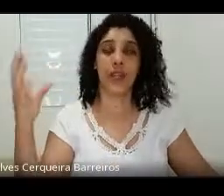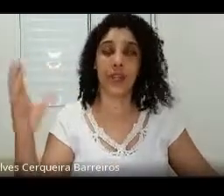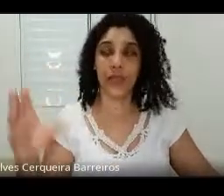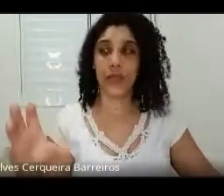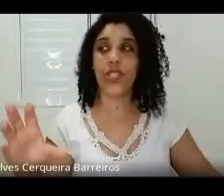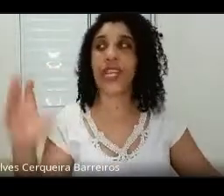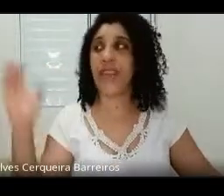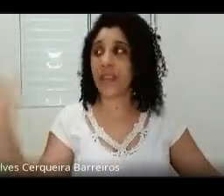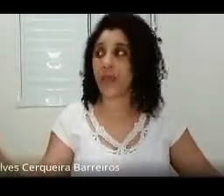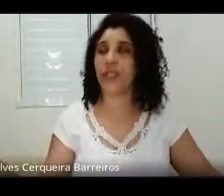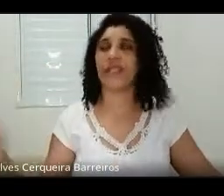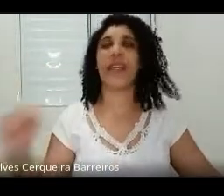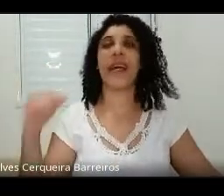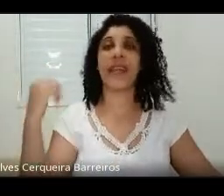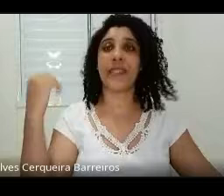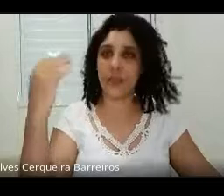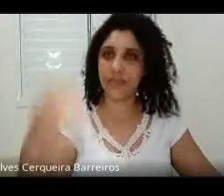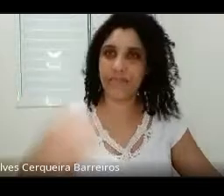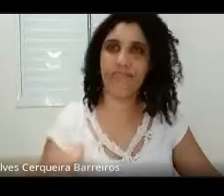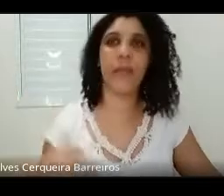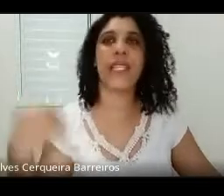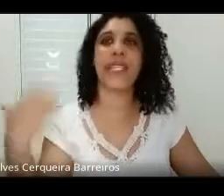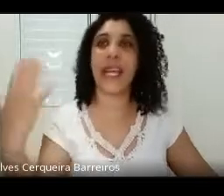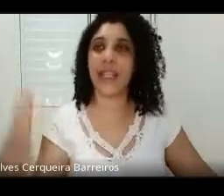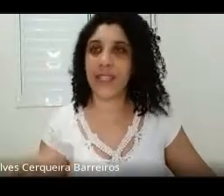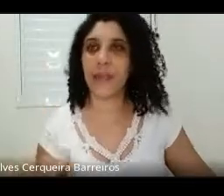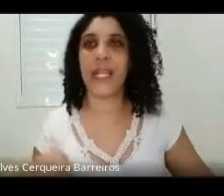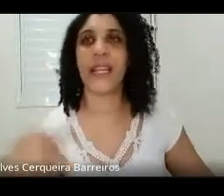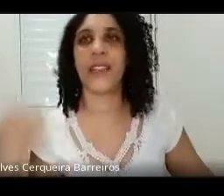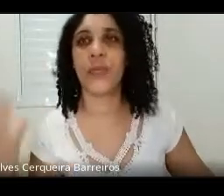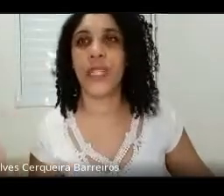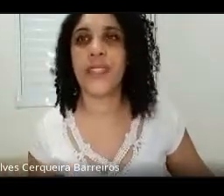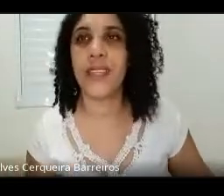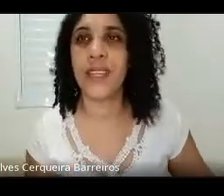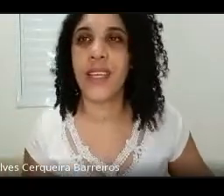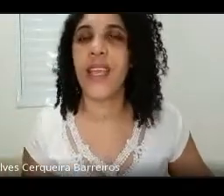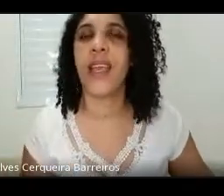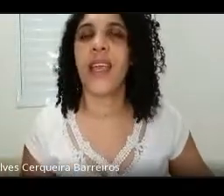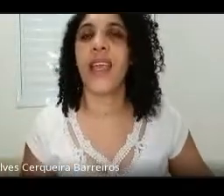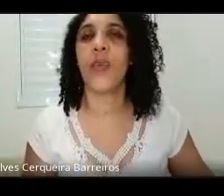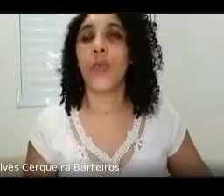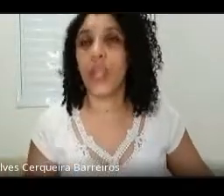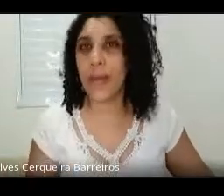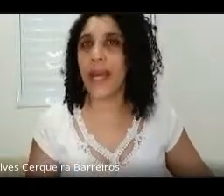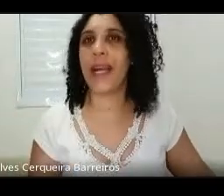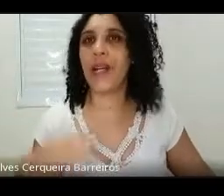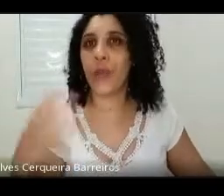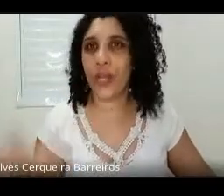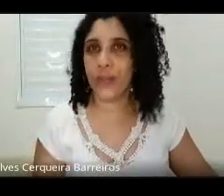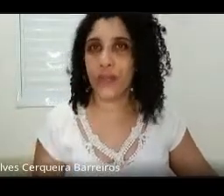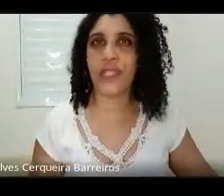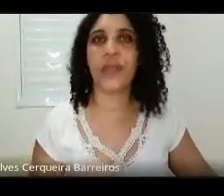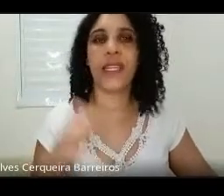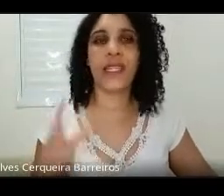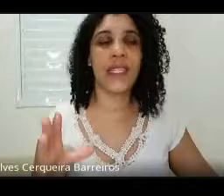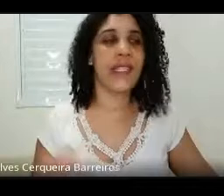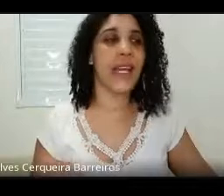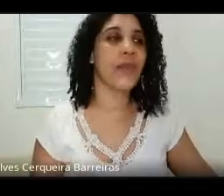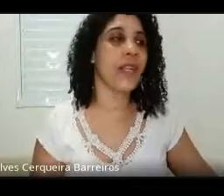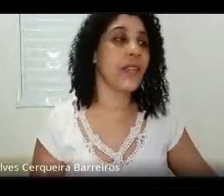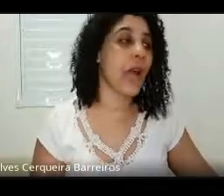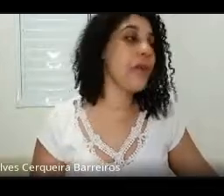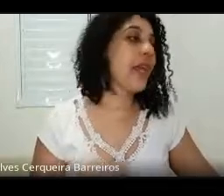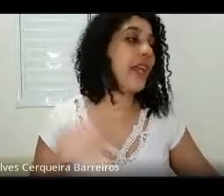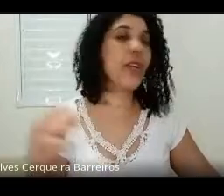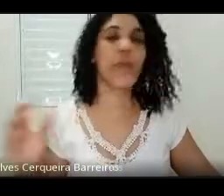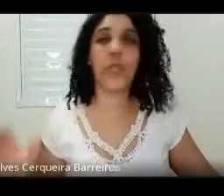Então, quando chegava, que me encontrava lá, eu me apresentava, explicava como ia ser o meu trabalho, qual era a minha função ali, e tal, e